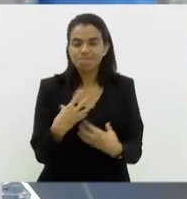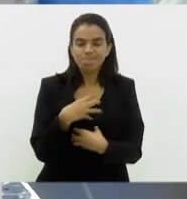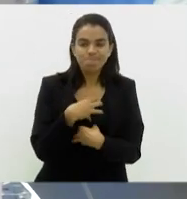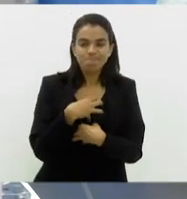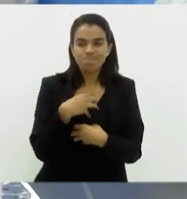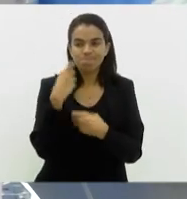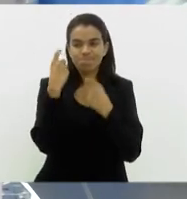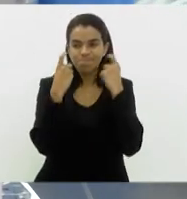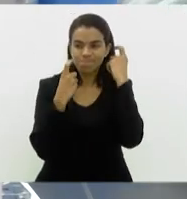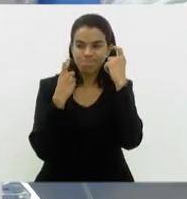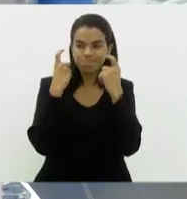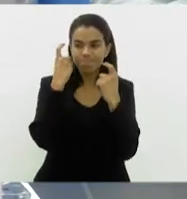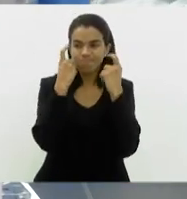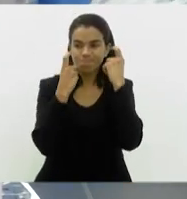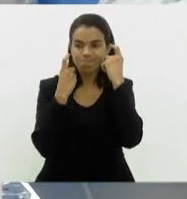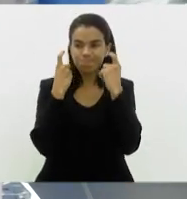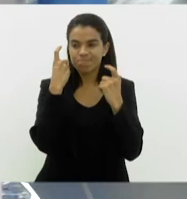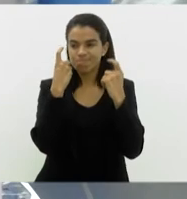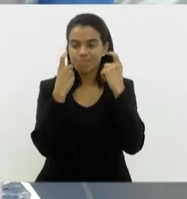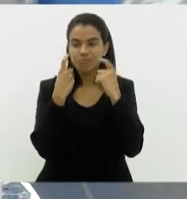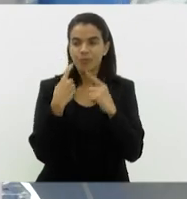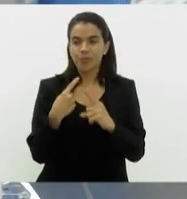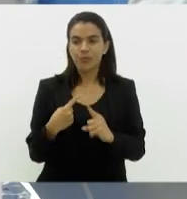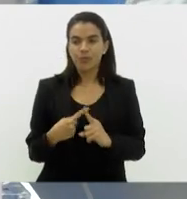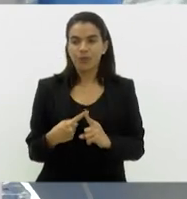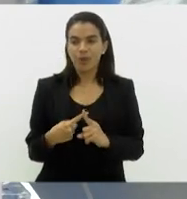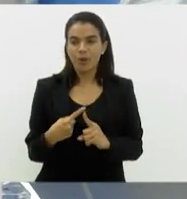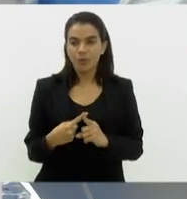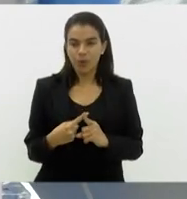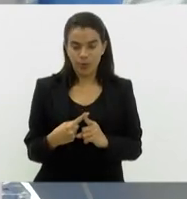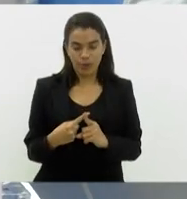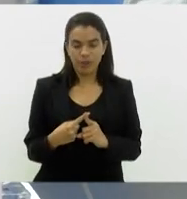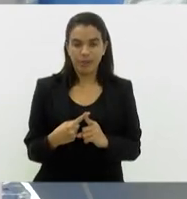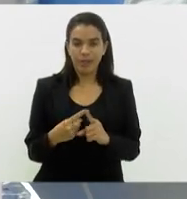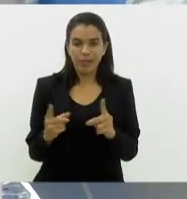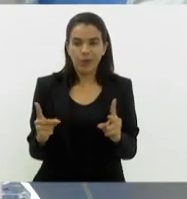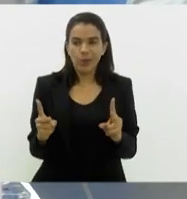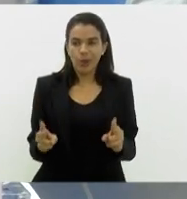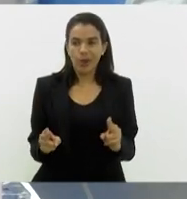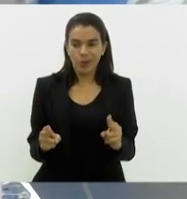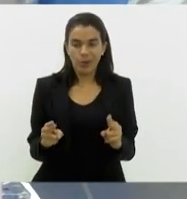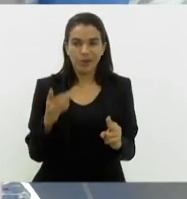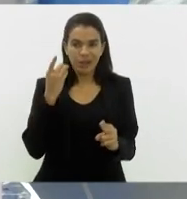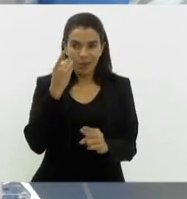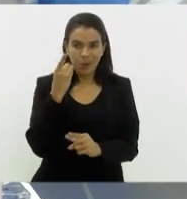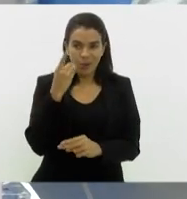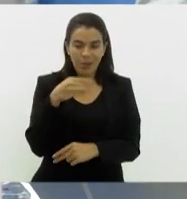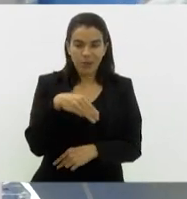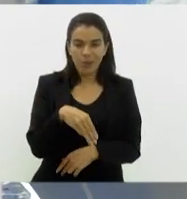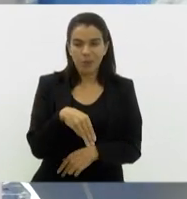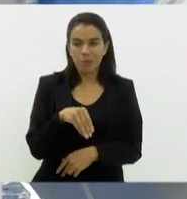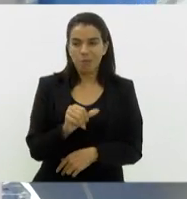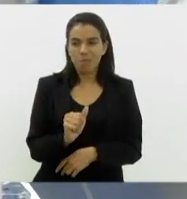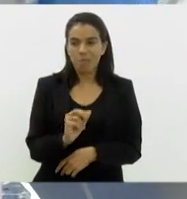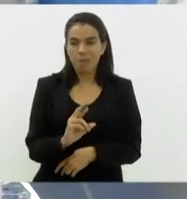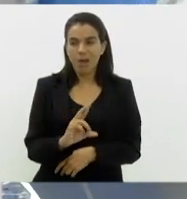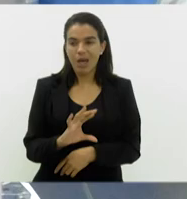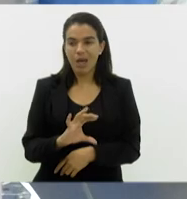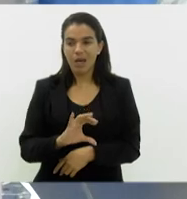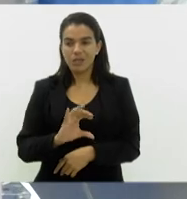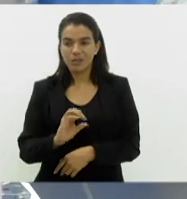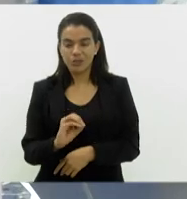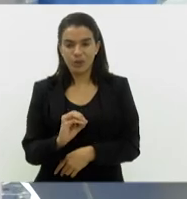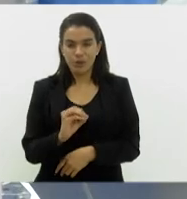preocupada e porque assim como o deputado Márcio Gualberto